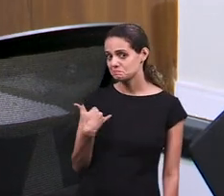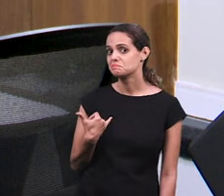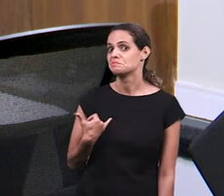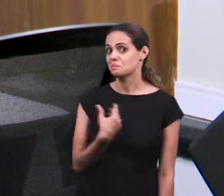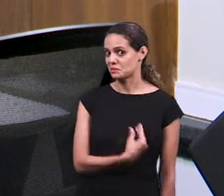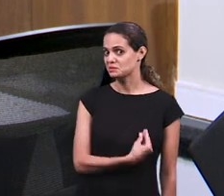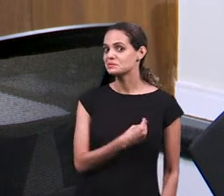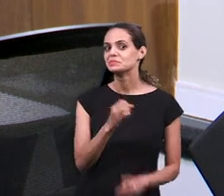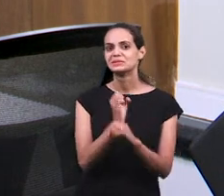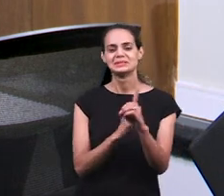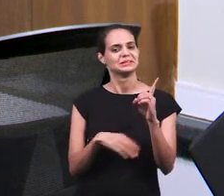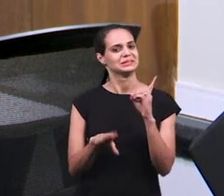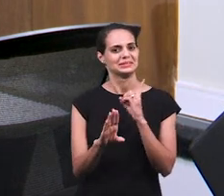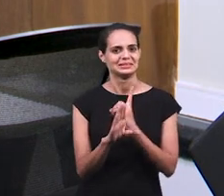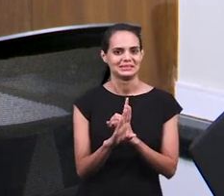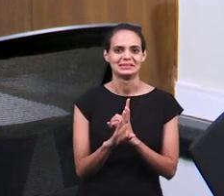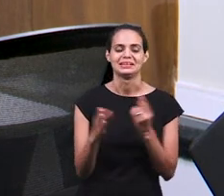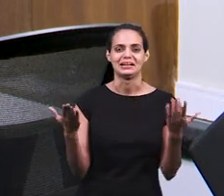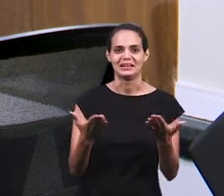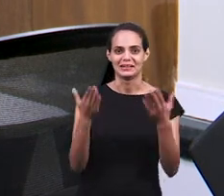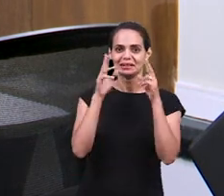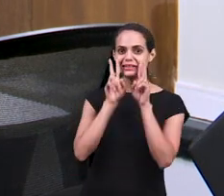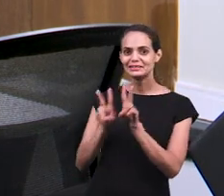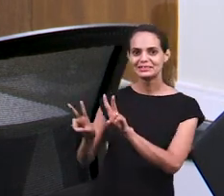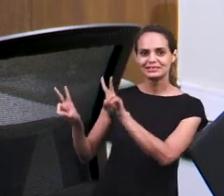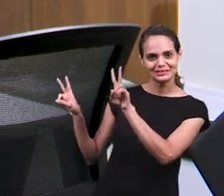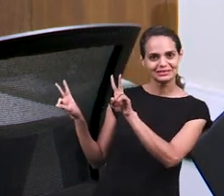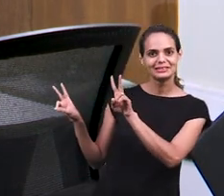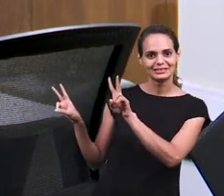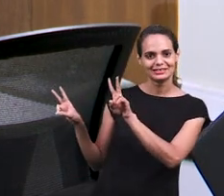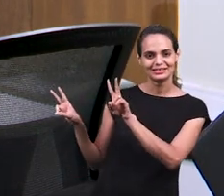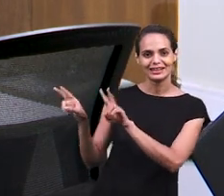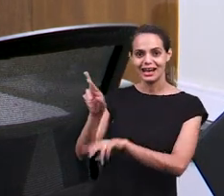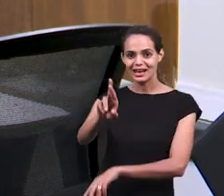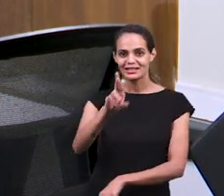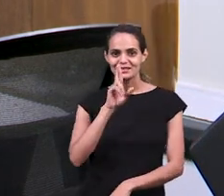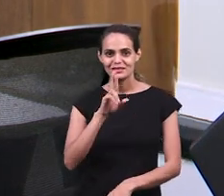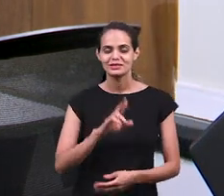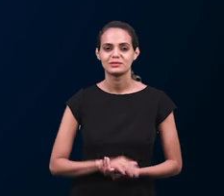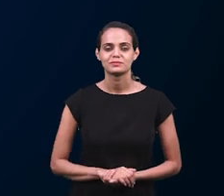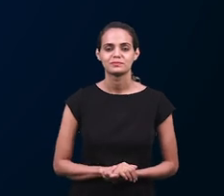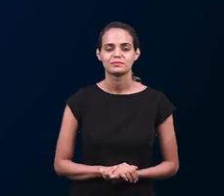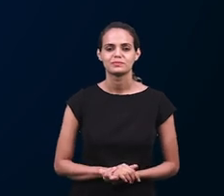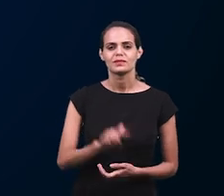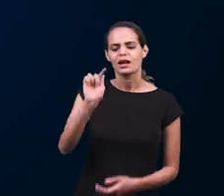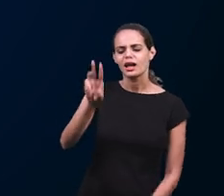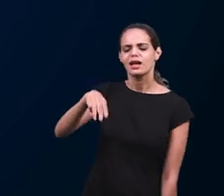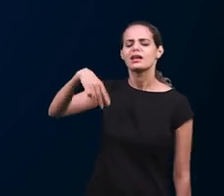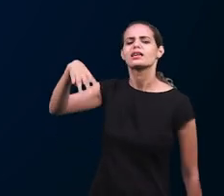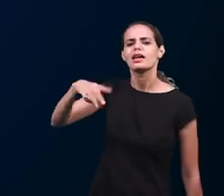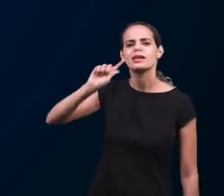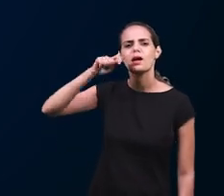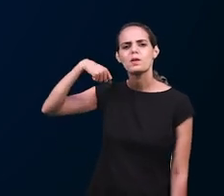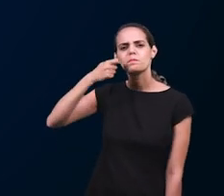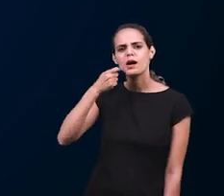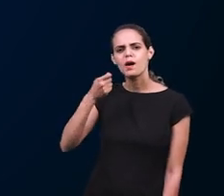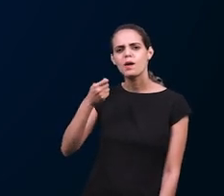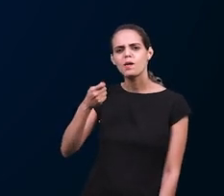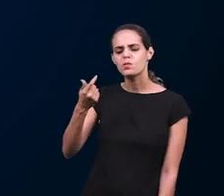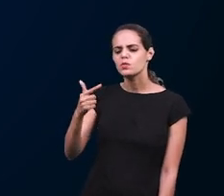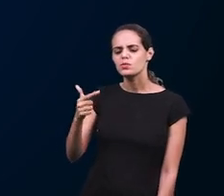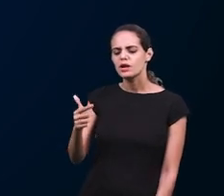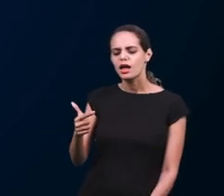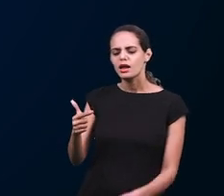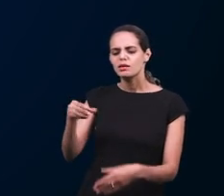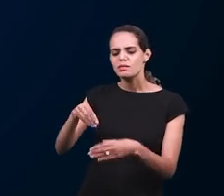extremamente participativa na Escola Bíblica Dominical. Vamos ouvir rapidamente essa primeira resposta. Quem é o pão sem